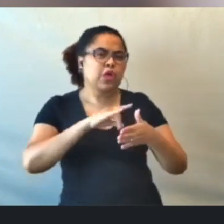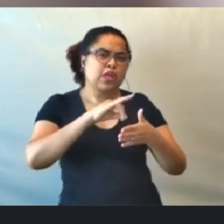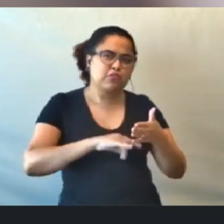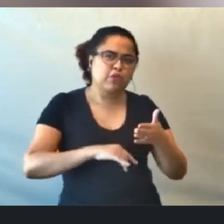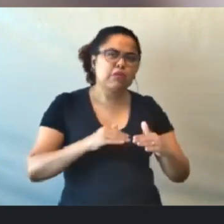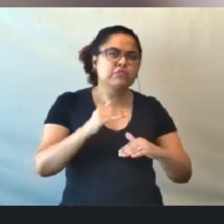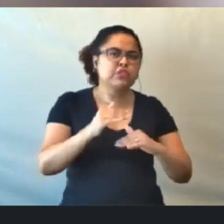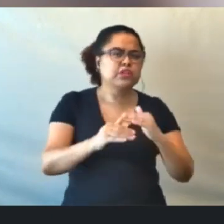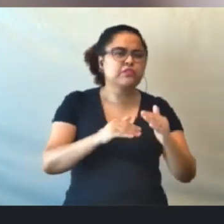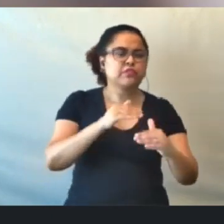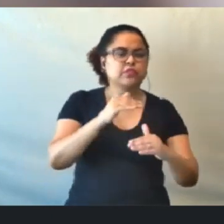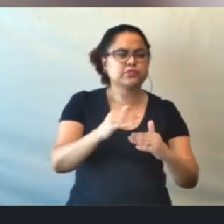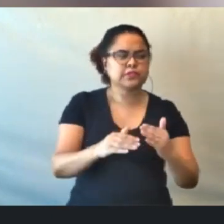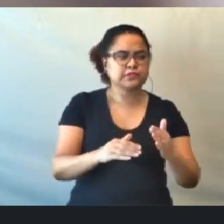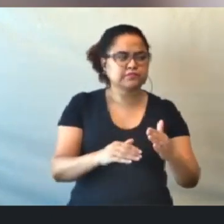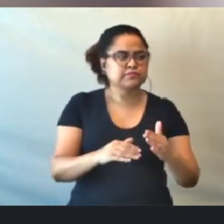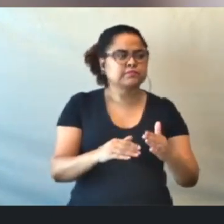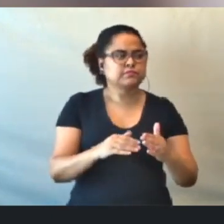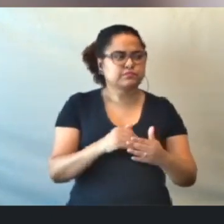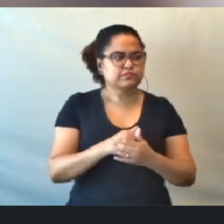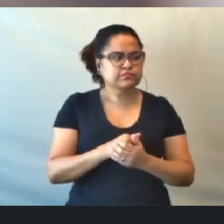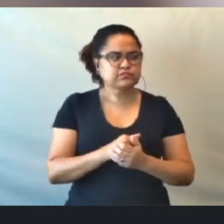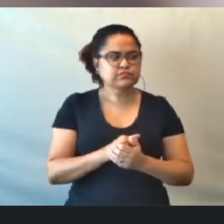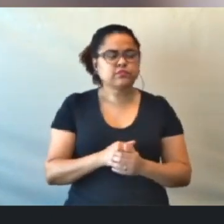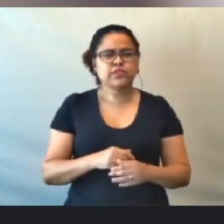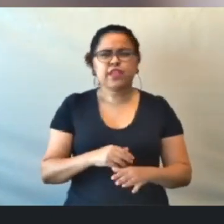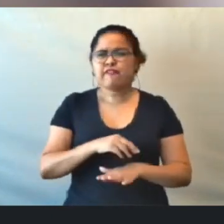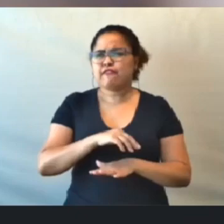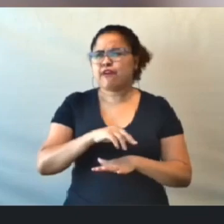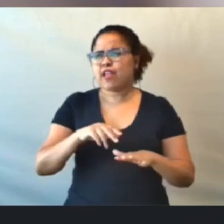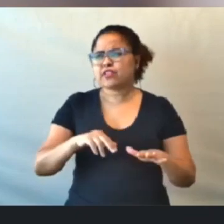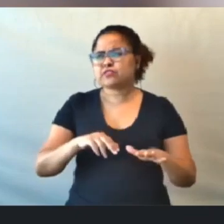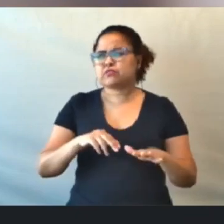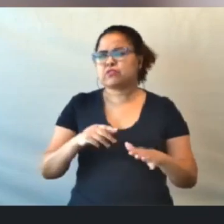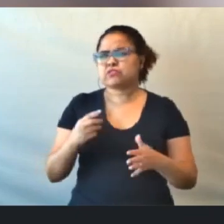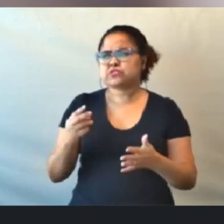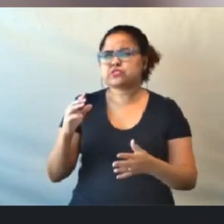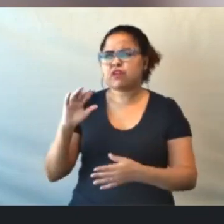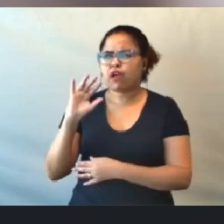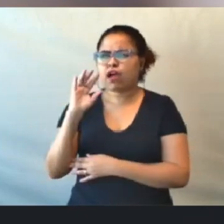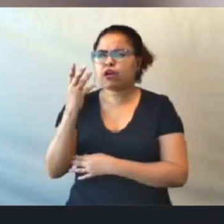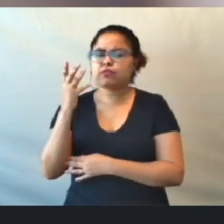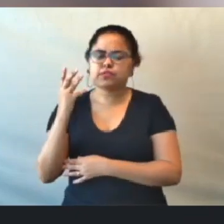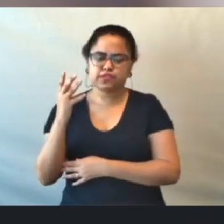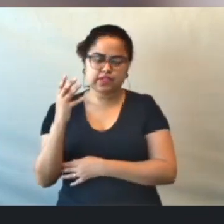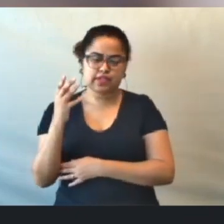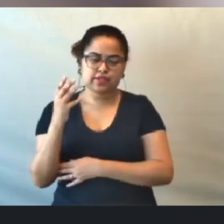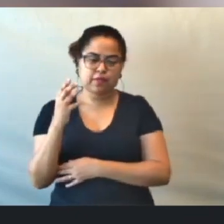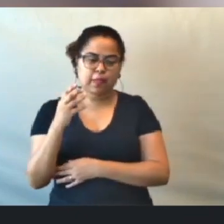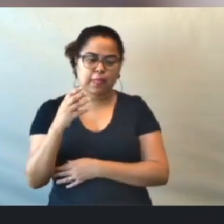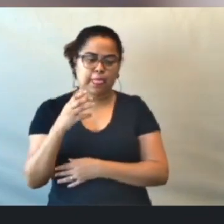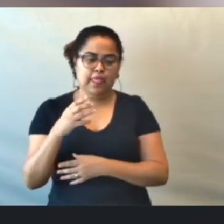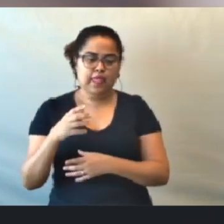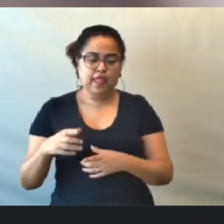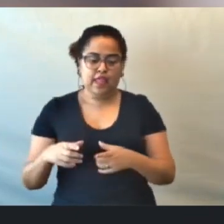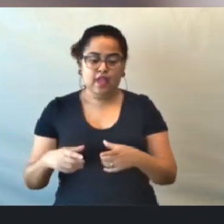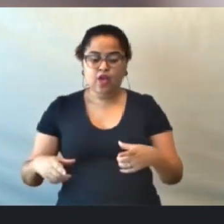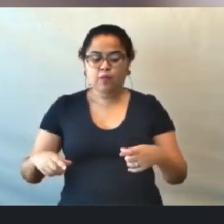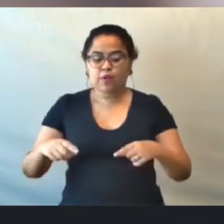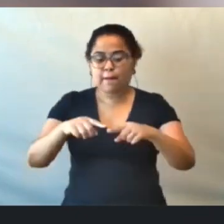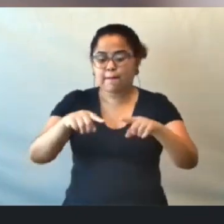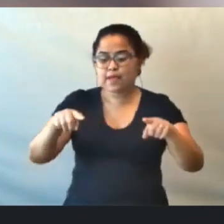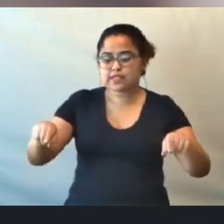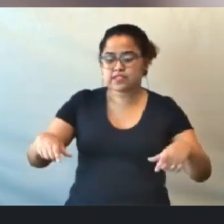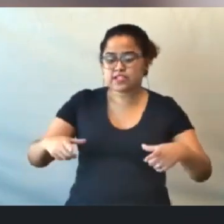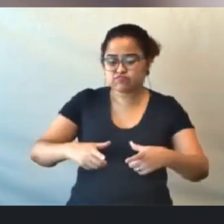várias coisas que estão acontecendo. Mas nós estamos falando de uma bacia grande, né? Então, acho que antes da gente